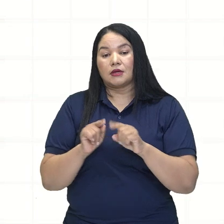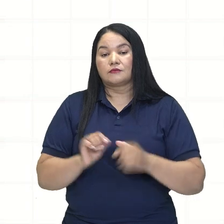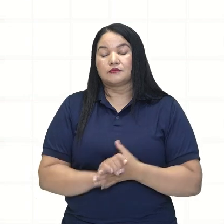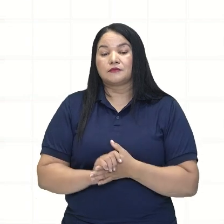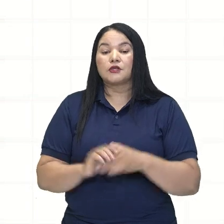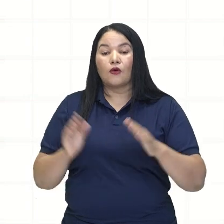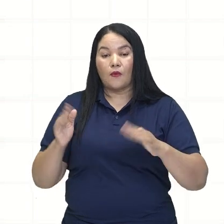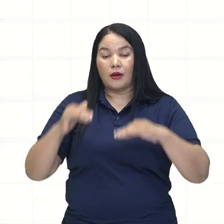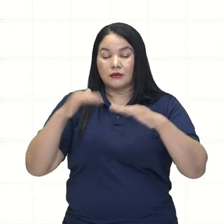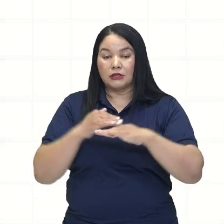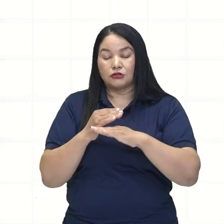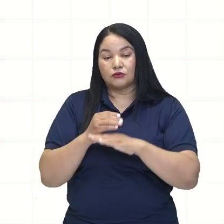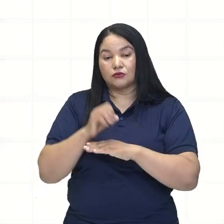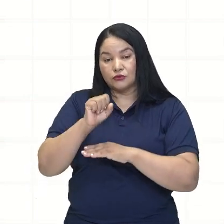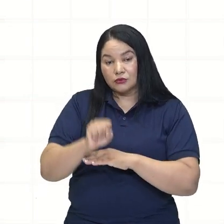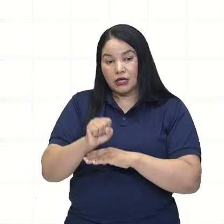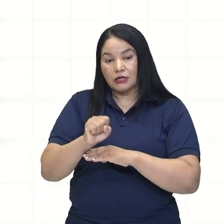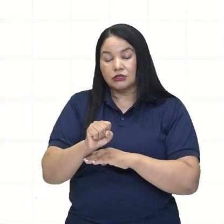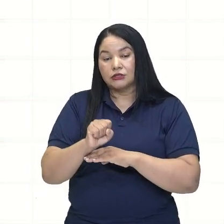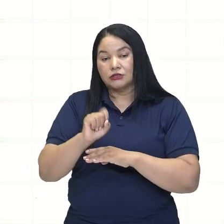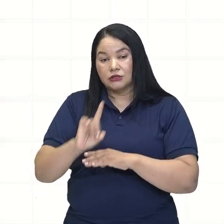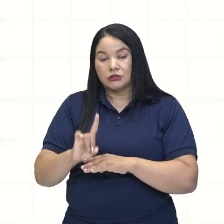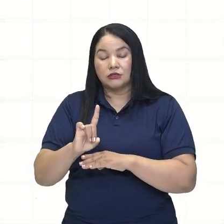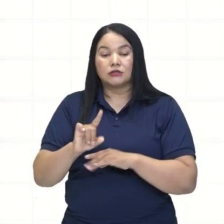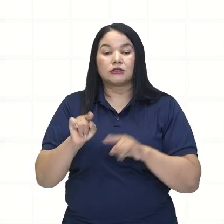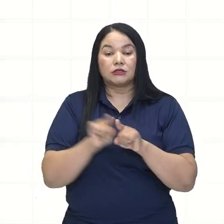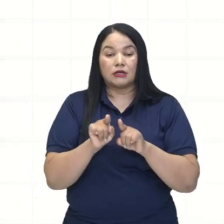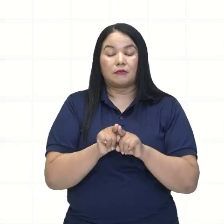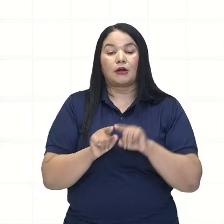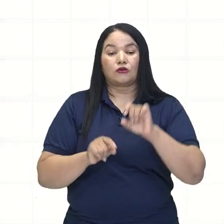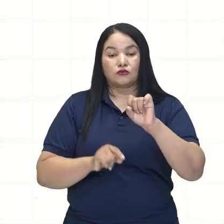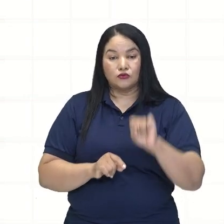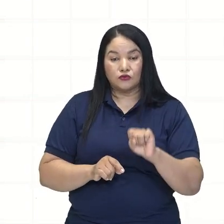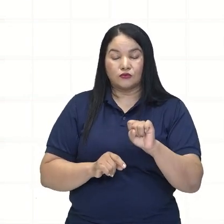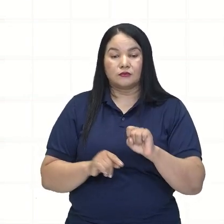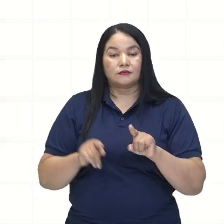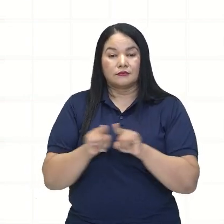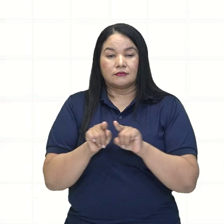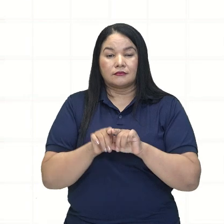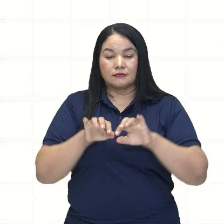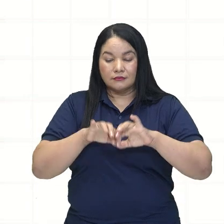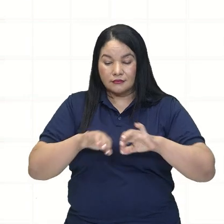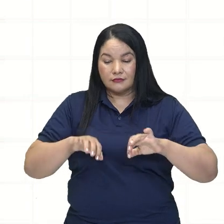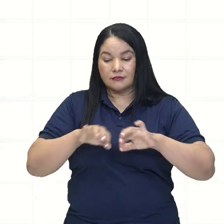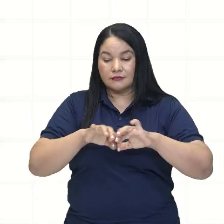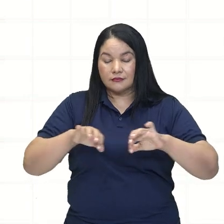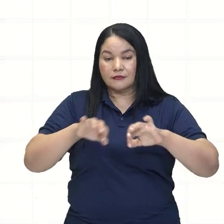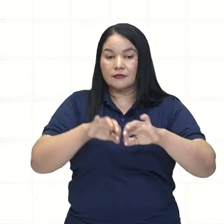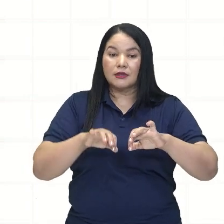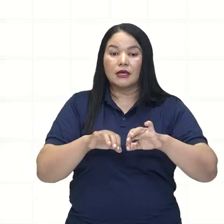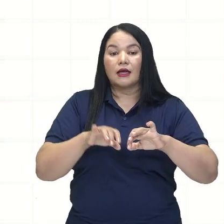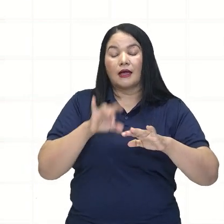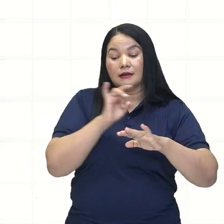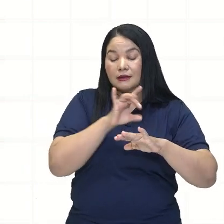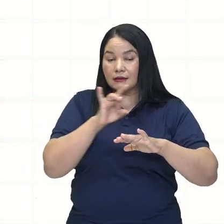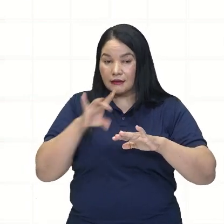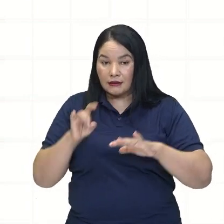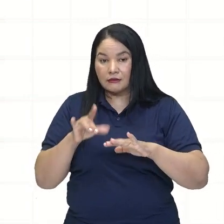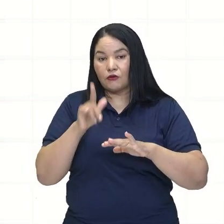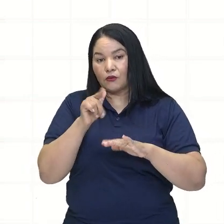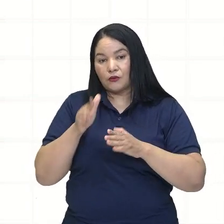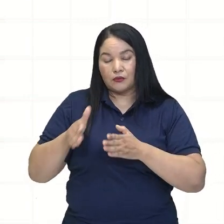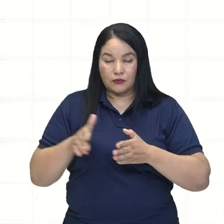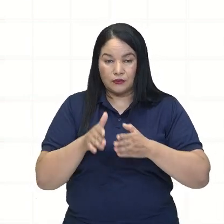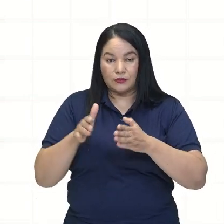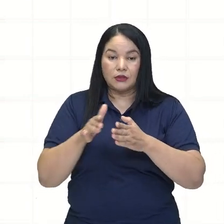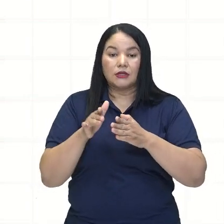e Atlântico Sul. Então, de acordo com essa divisão aí dessas bacias hidrográficas, a